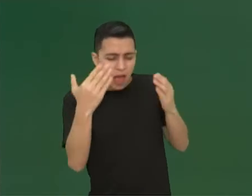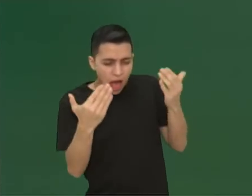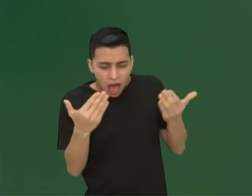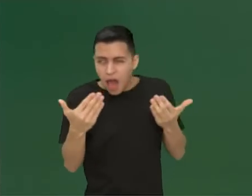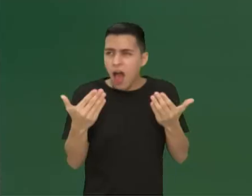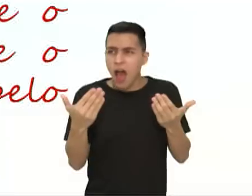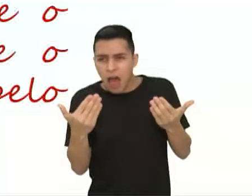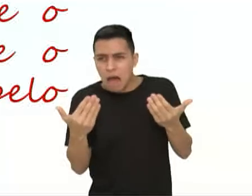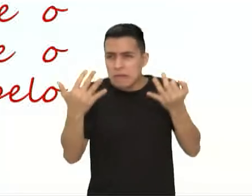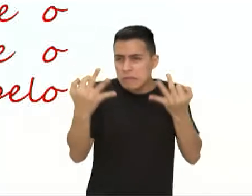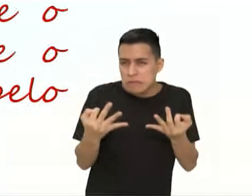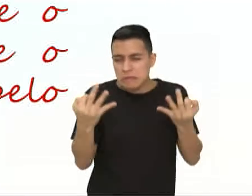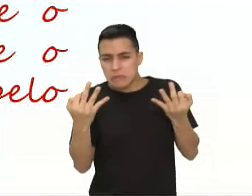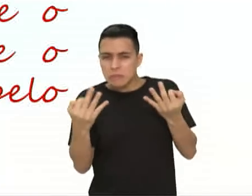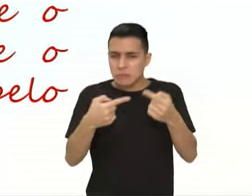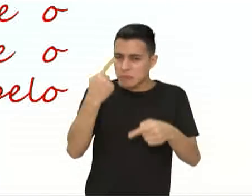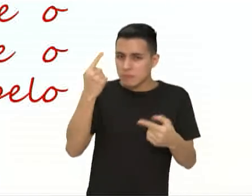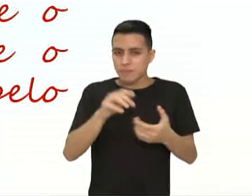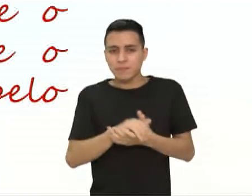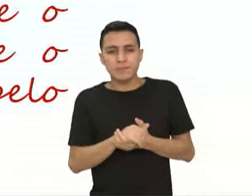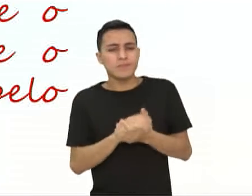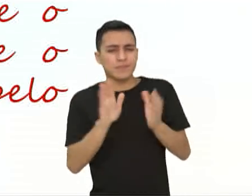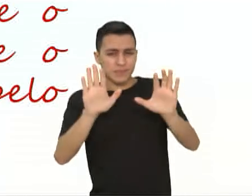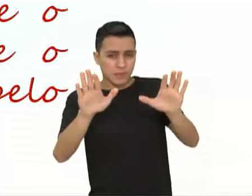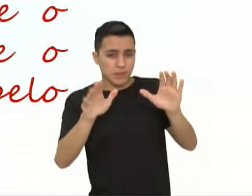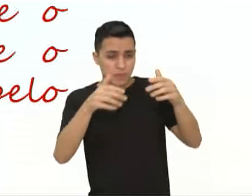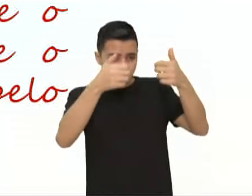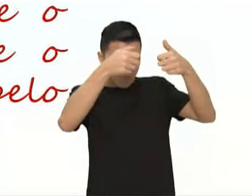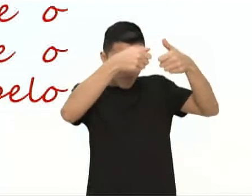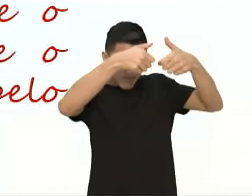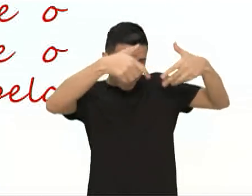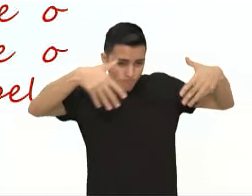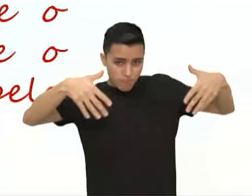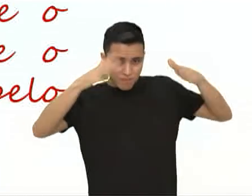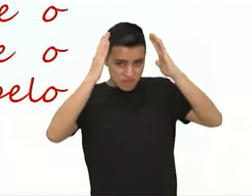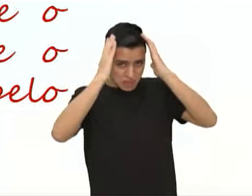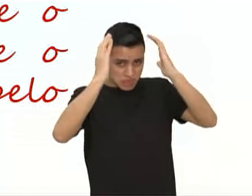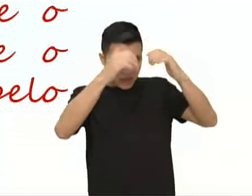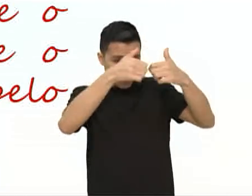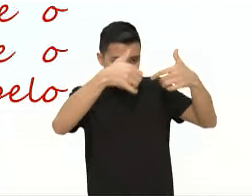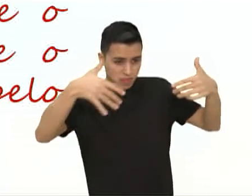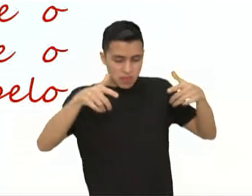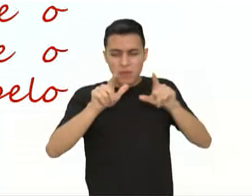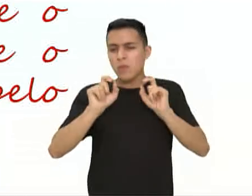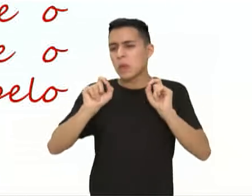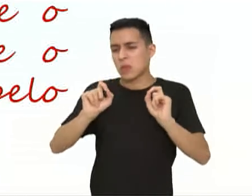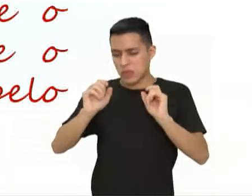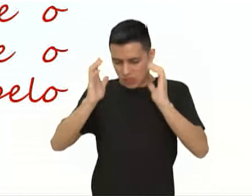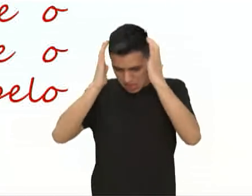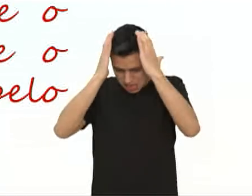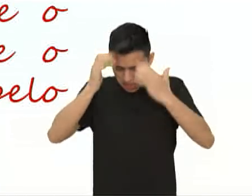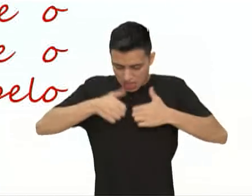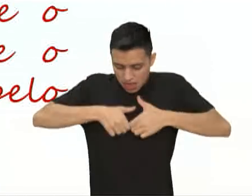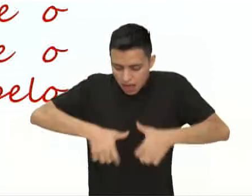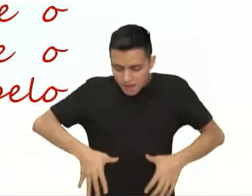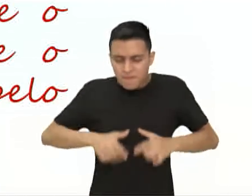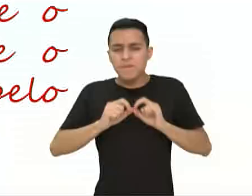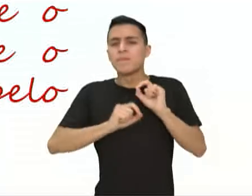sua. Compare as funções desse sistema. Então o que que o sistema nervoso central faz e o que que o periférico